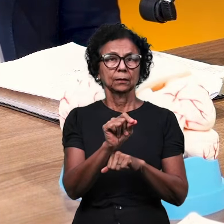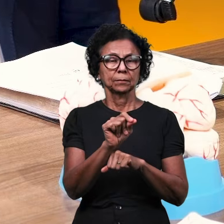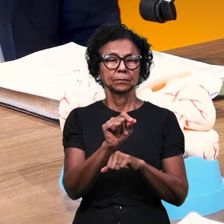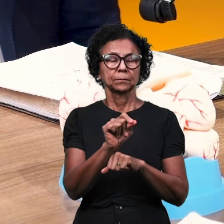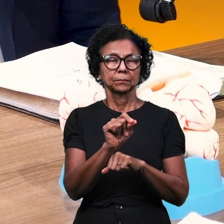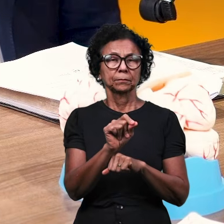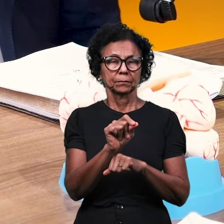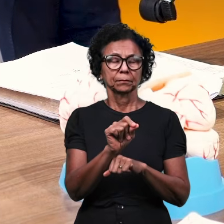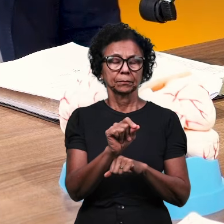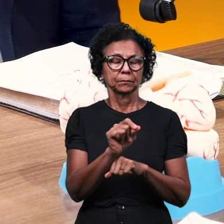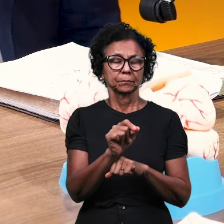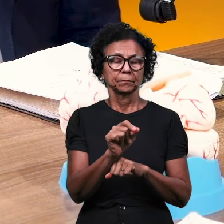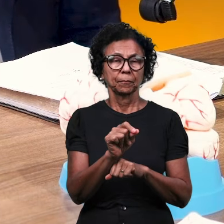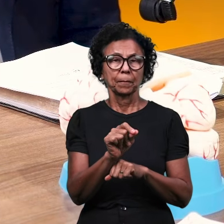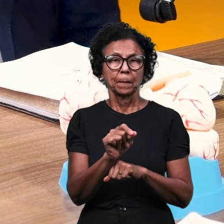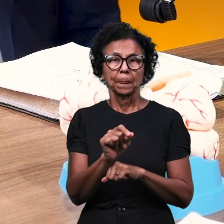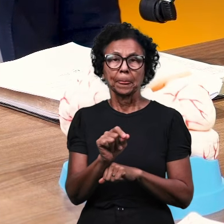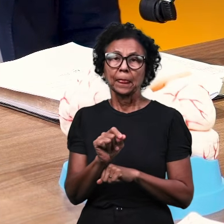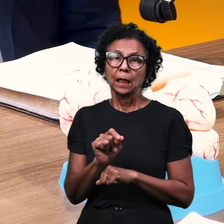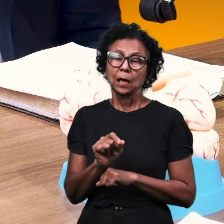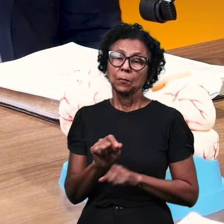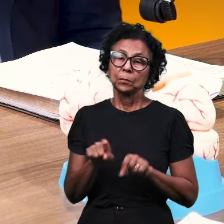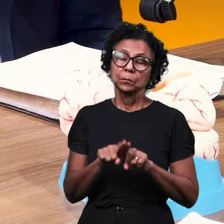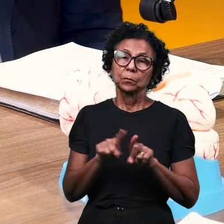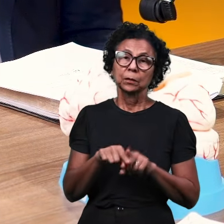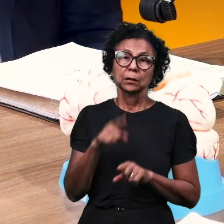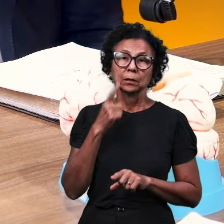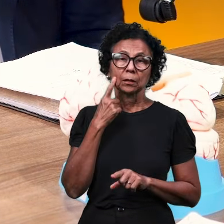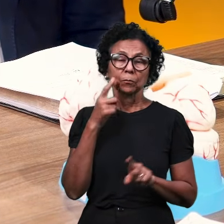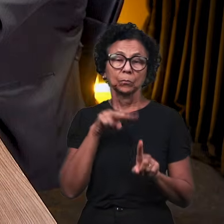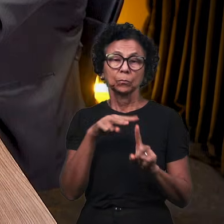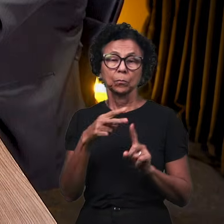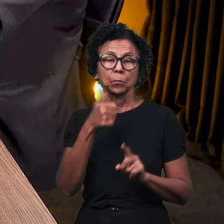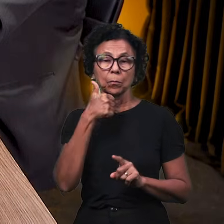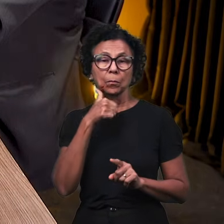Esse programa ele está muito bom, ele será um programa muito bom. Ele tá